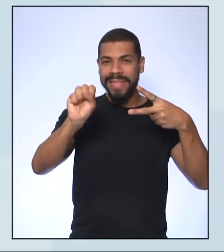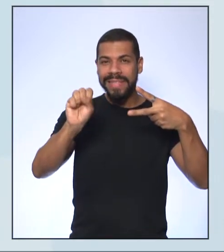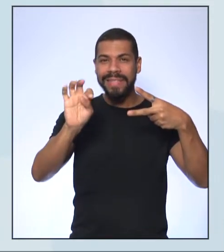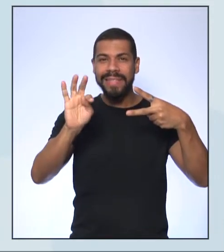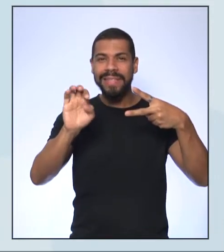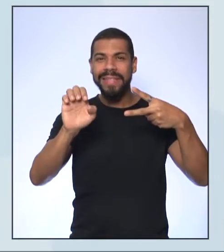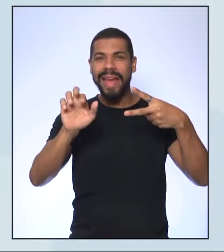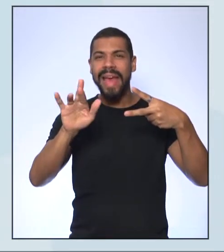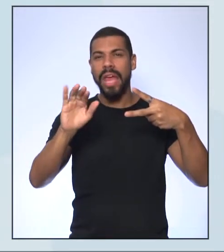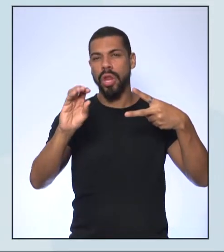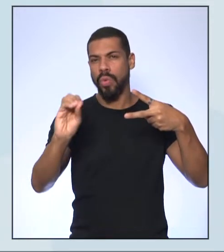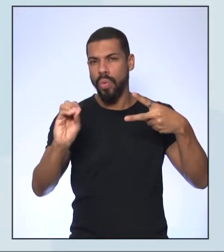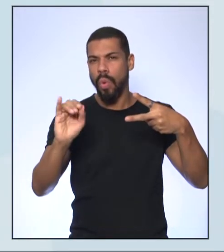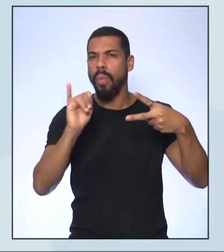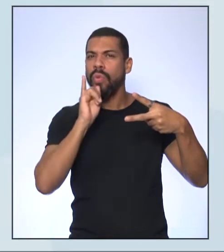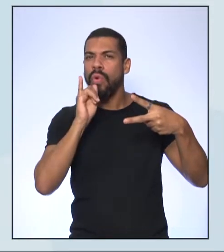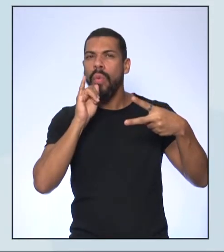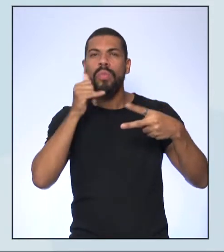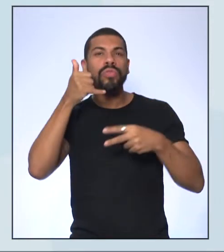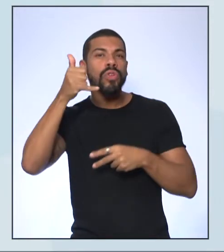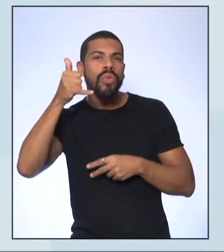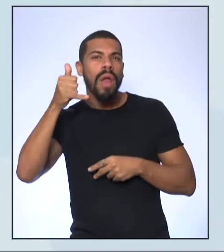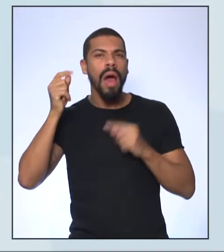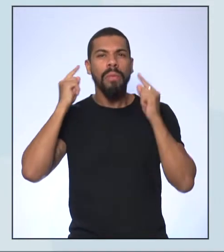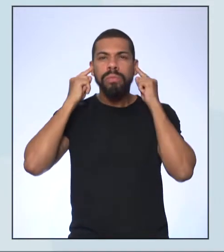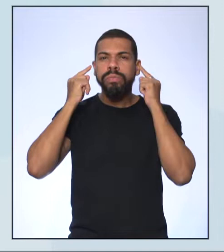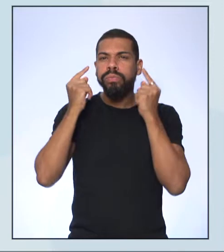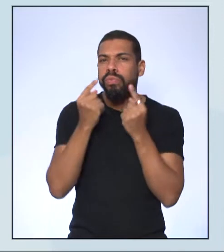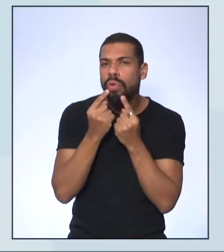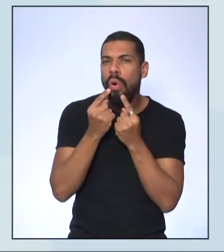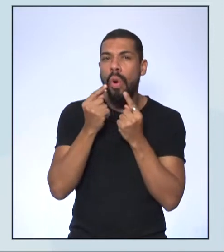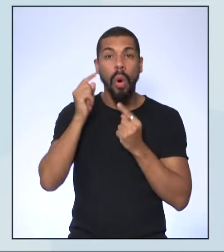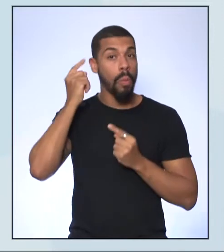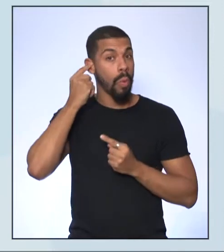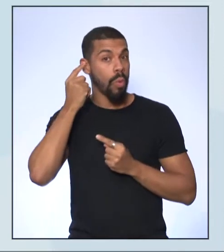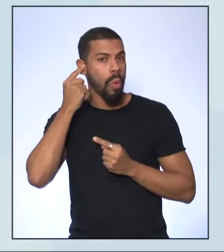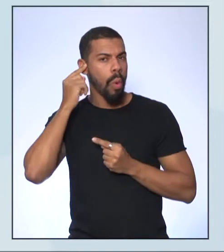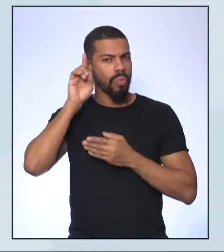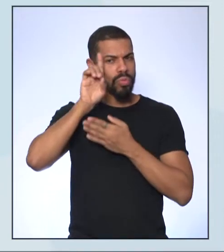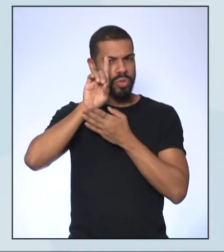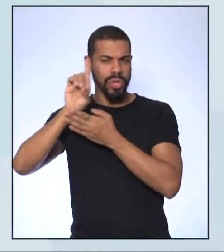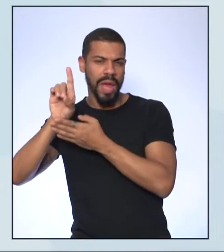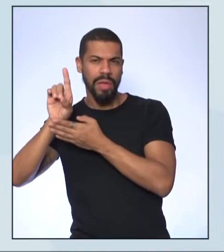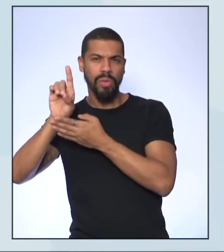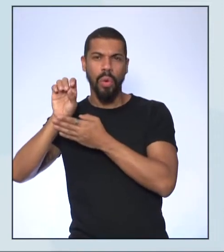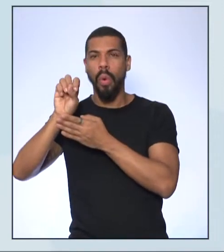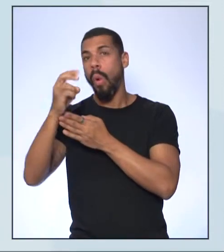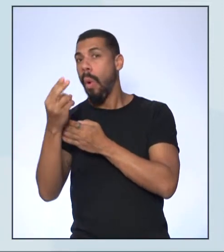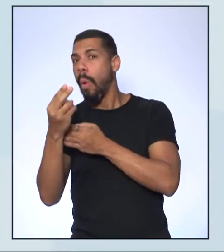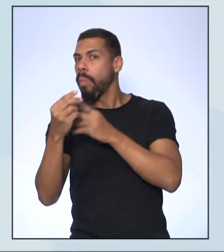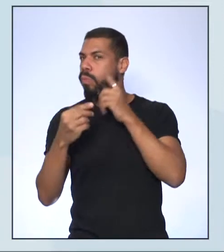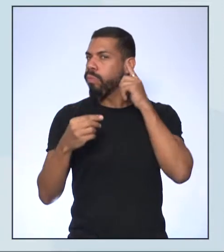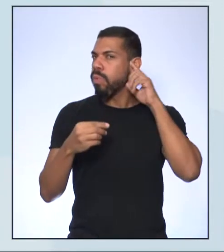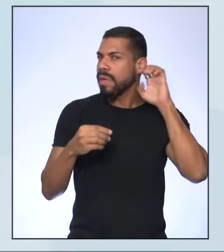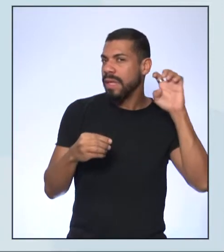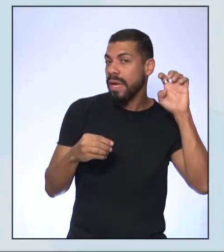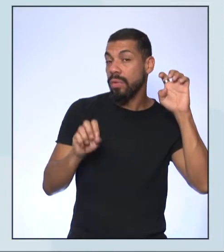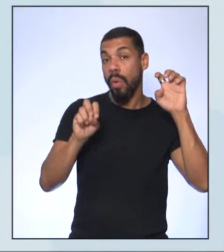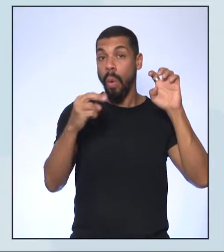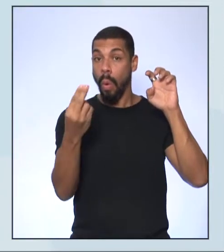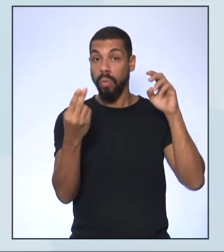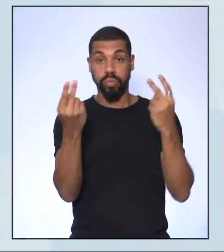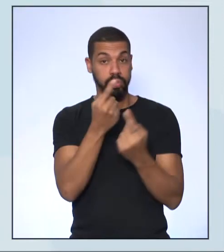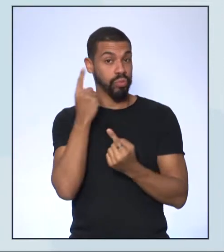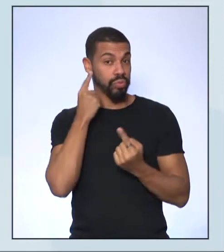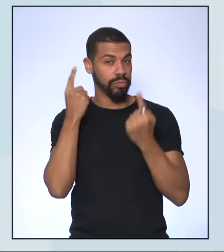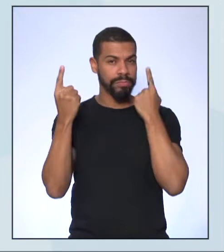forma monofônica, ele grava de forma estéreo também. Ele separa, na verdade, em dois canais de áudio. Se você pensar, às vezes você está ouvindo